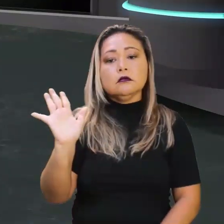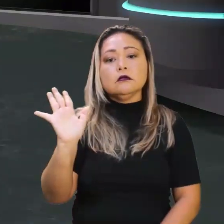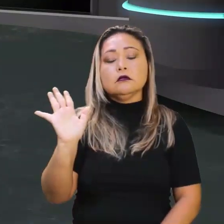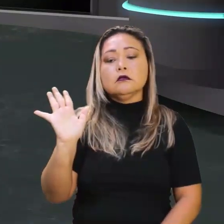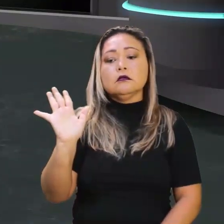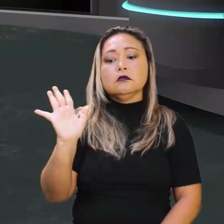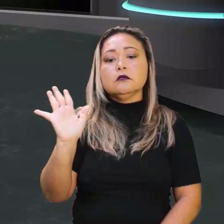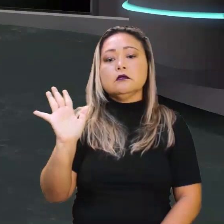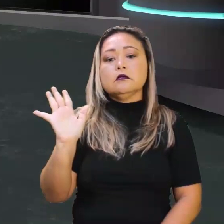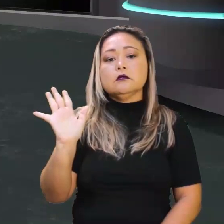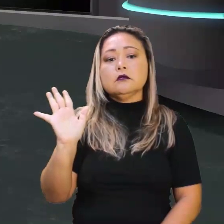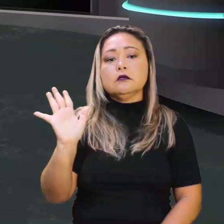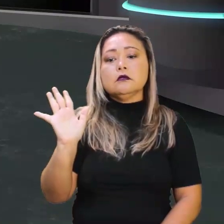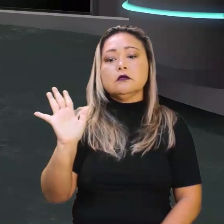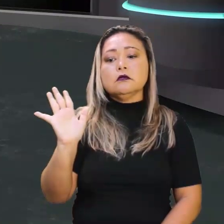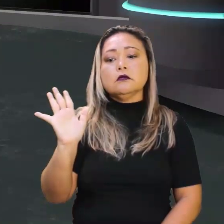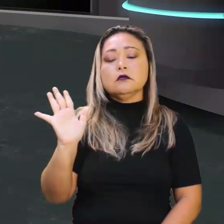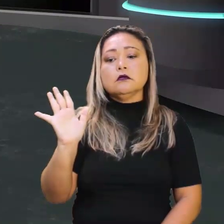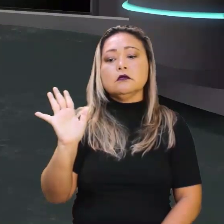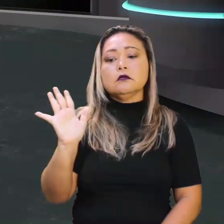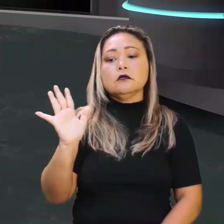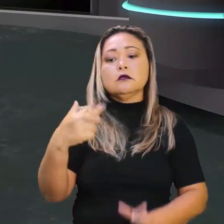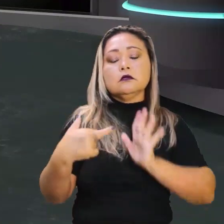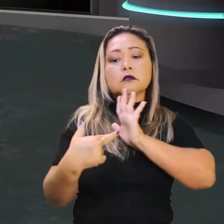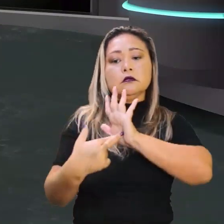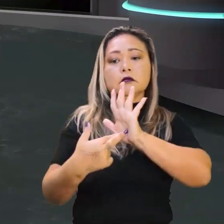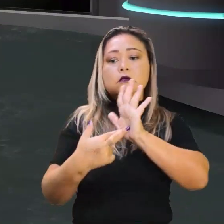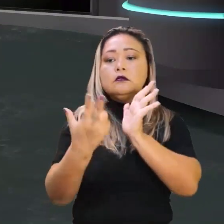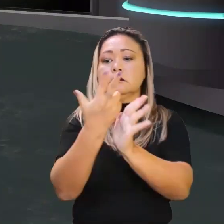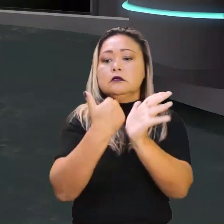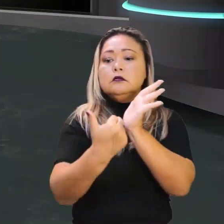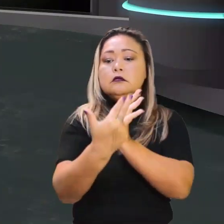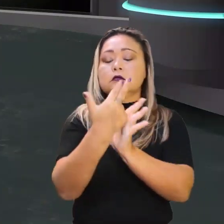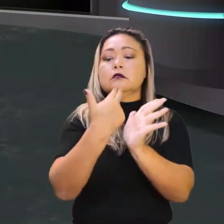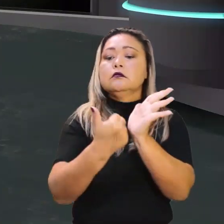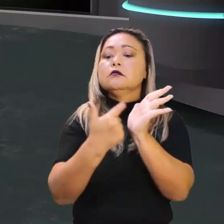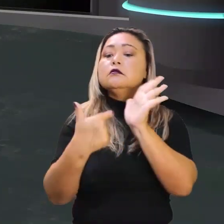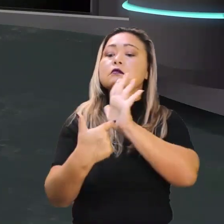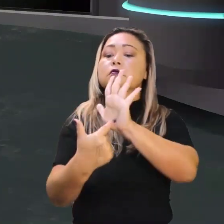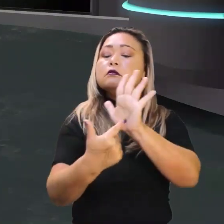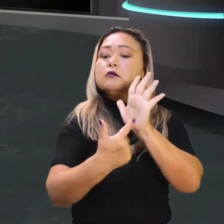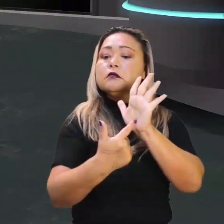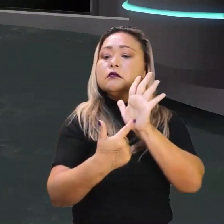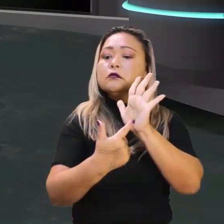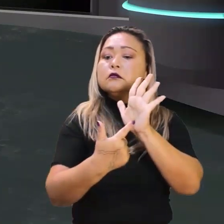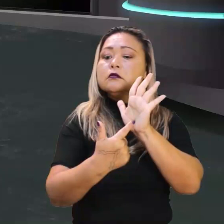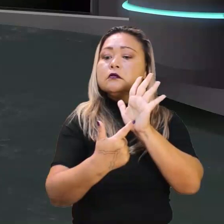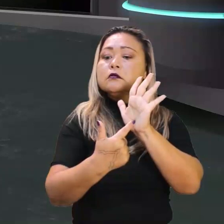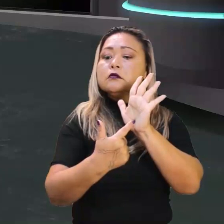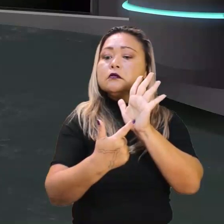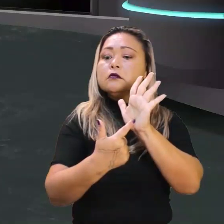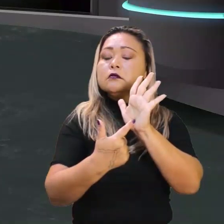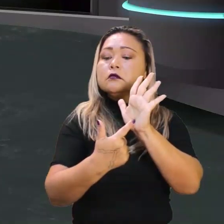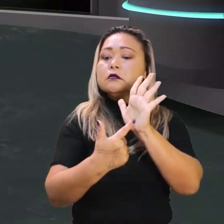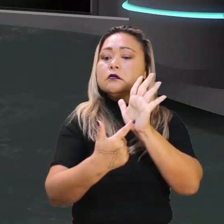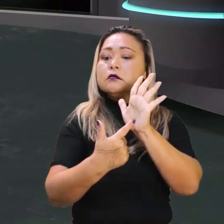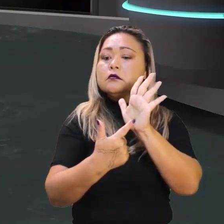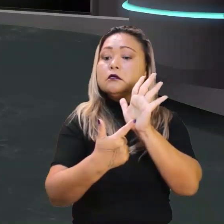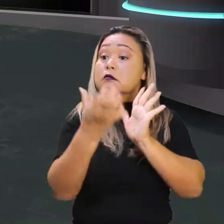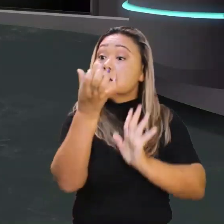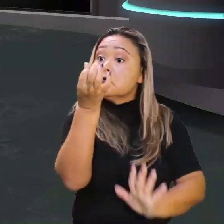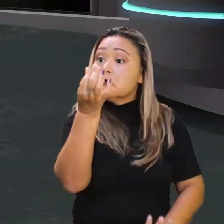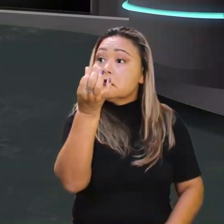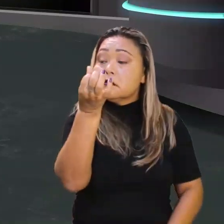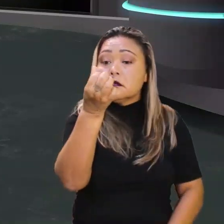homens passam na sua... Na representação do desenho, a gente viu ali que 6